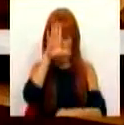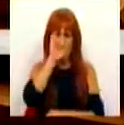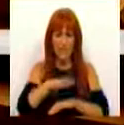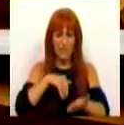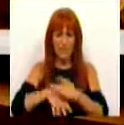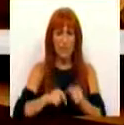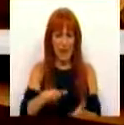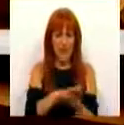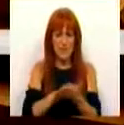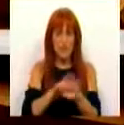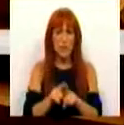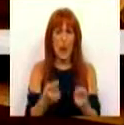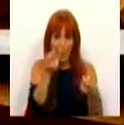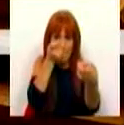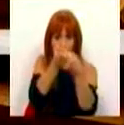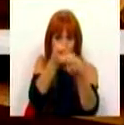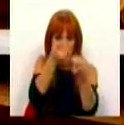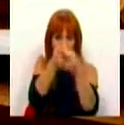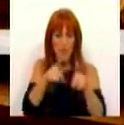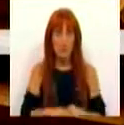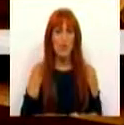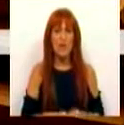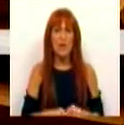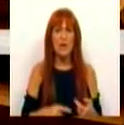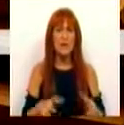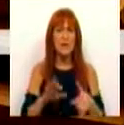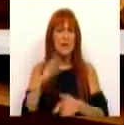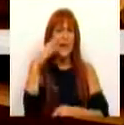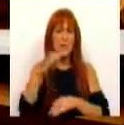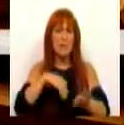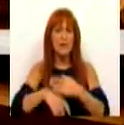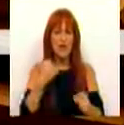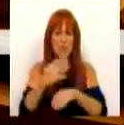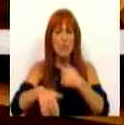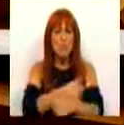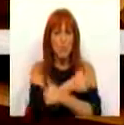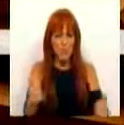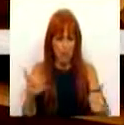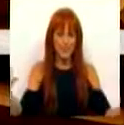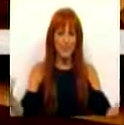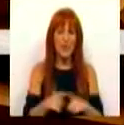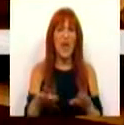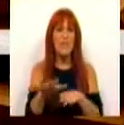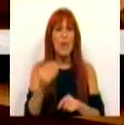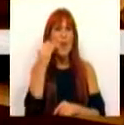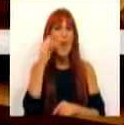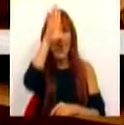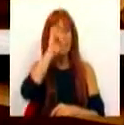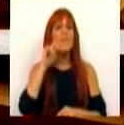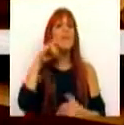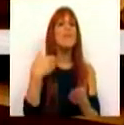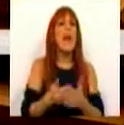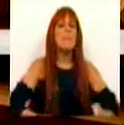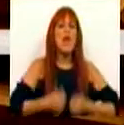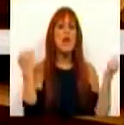governar, assente na proximidade, na simplificação e na eficácia. Uma forma de governar que